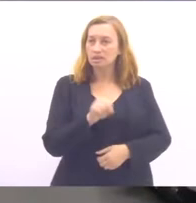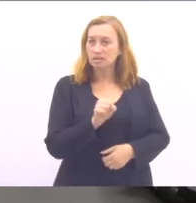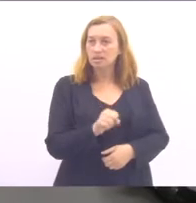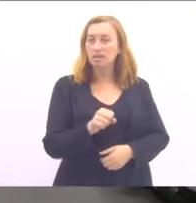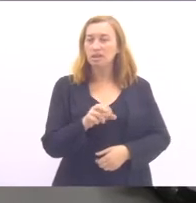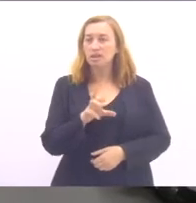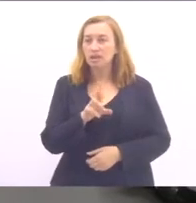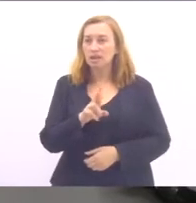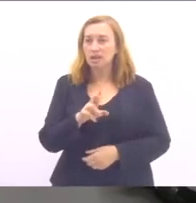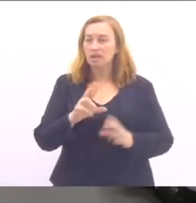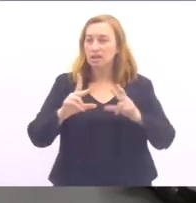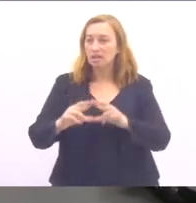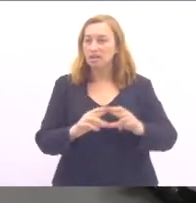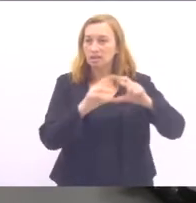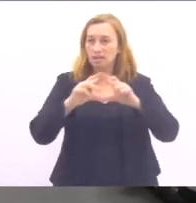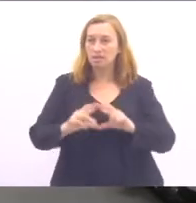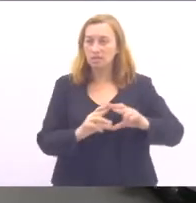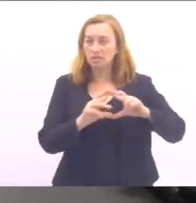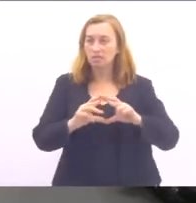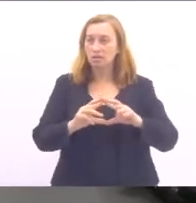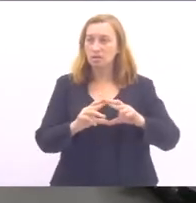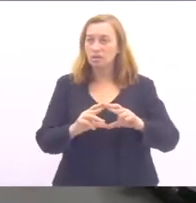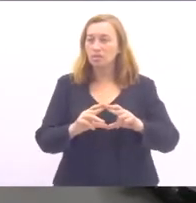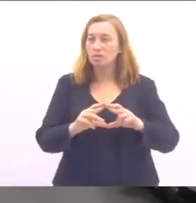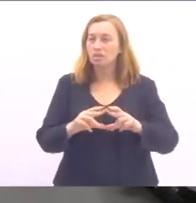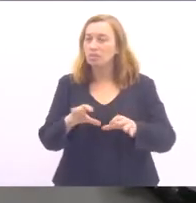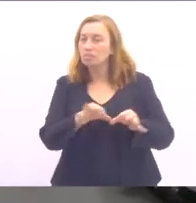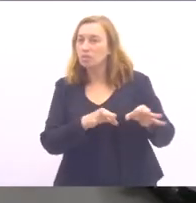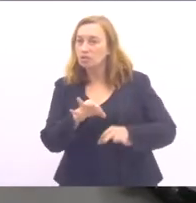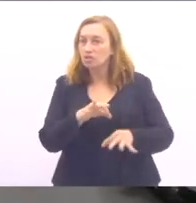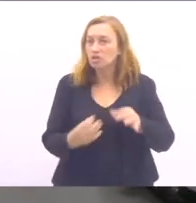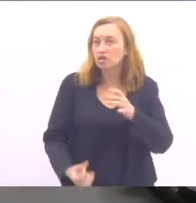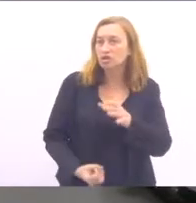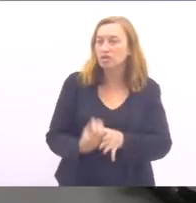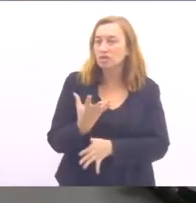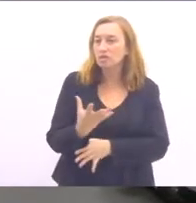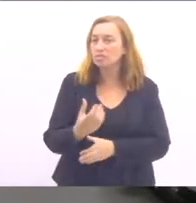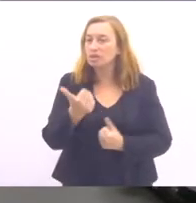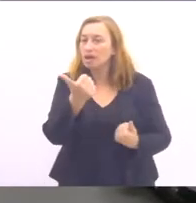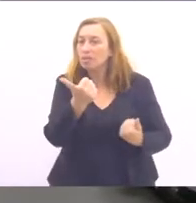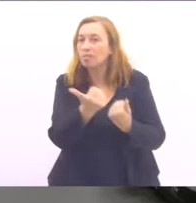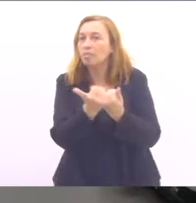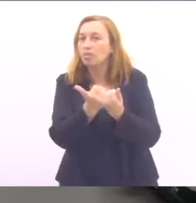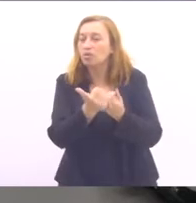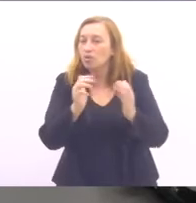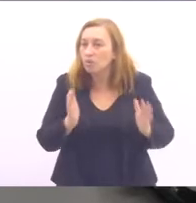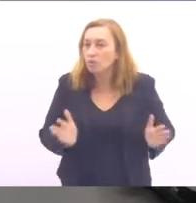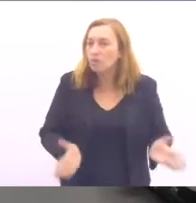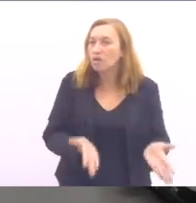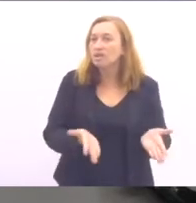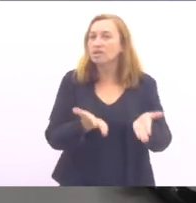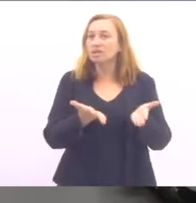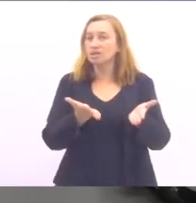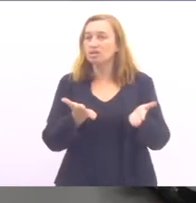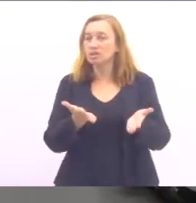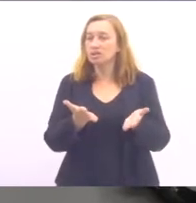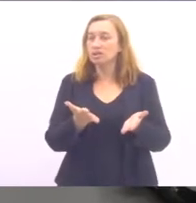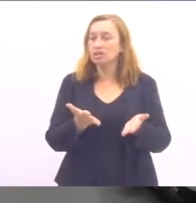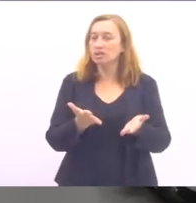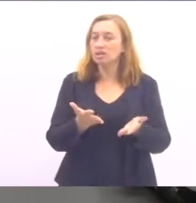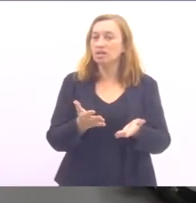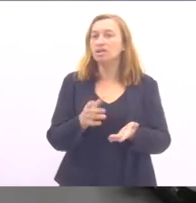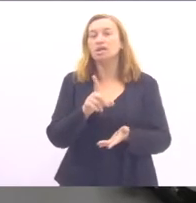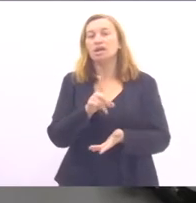RJ foi um projeto que nasceu para dar apoio e incentivo à cadeia